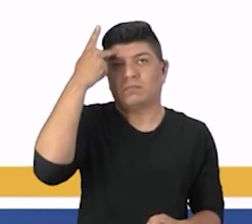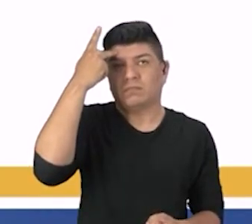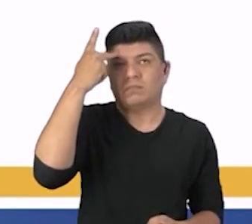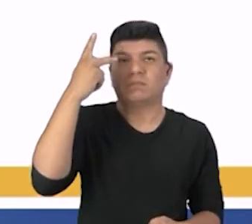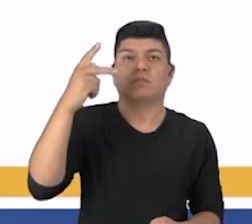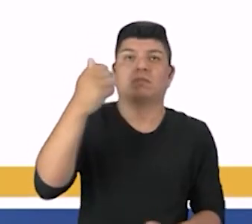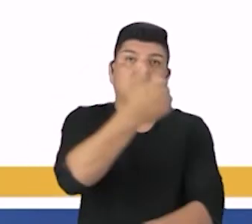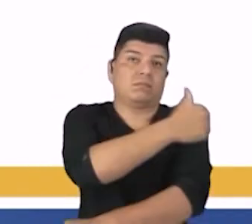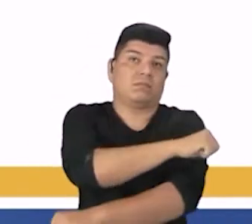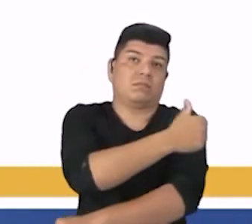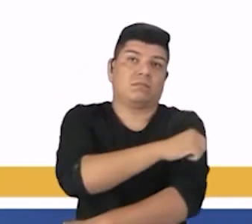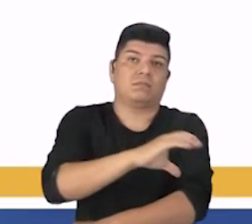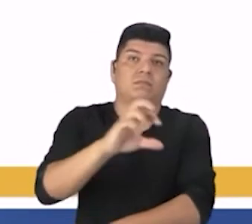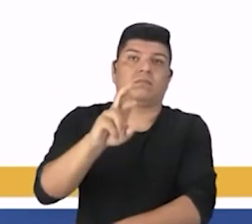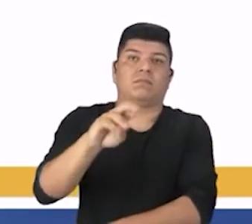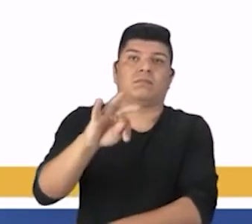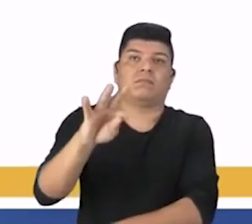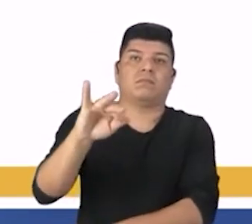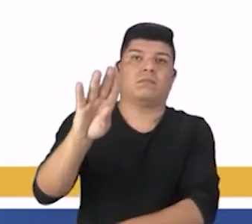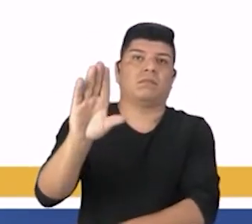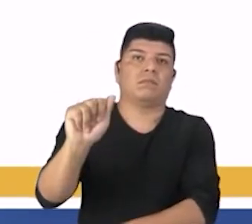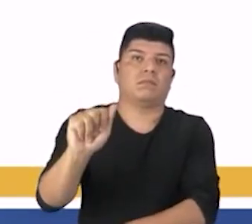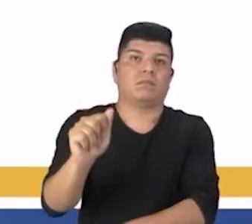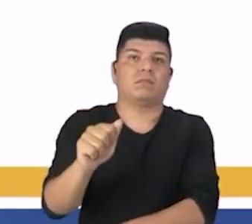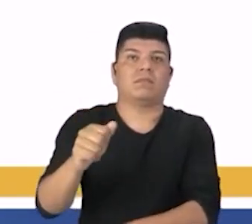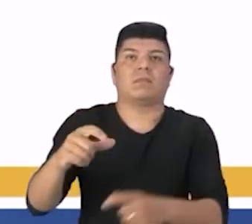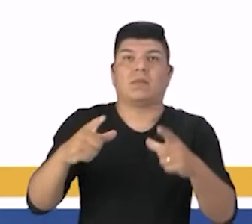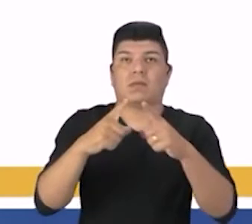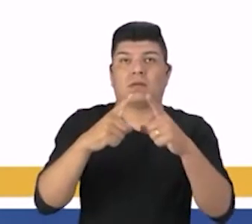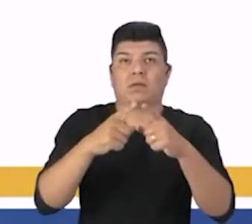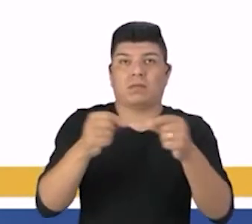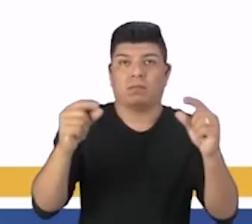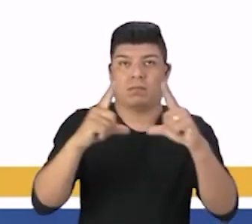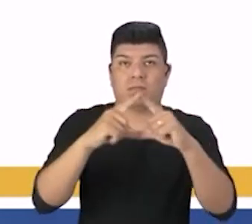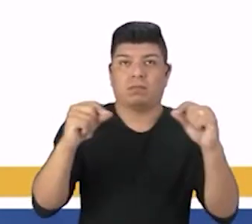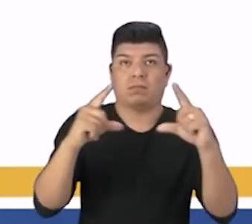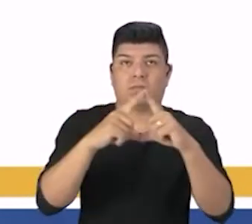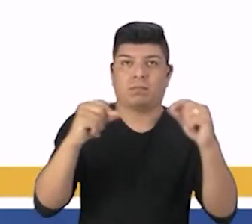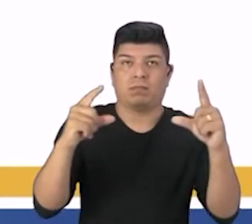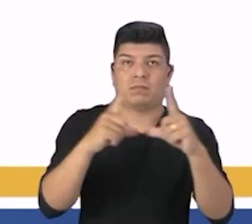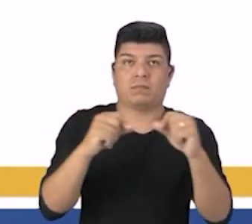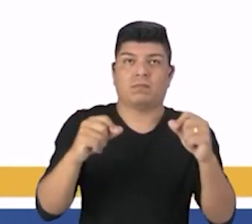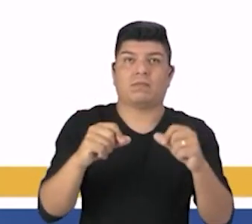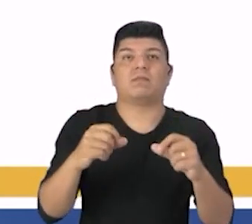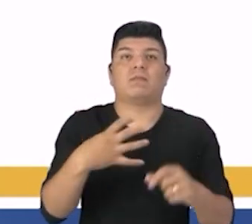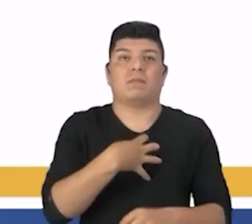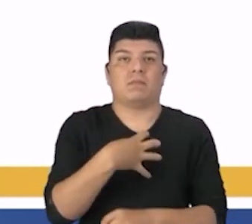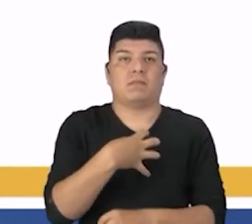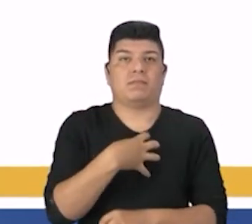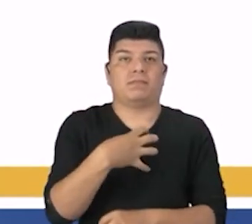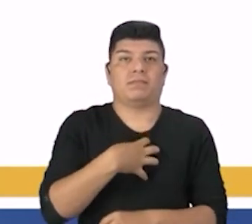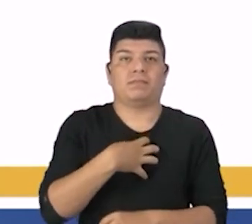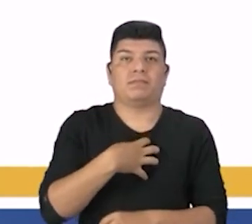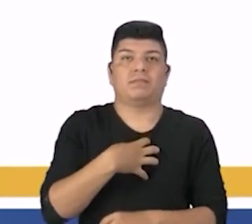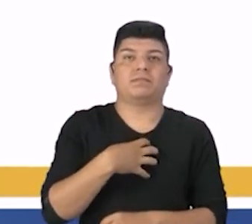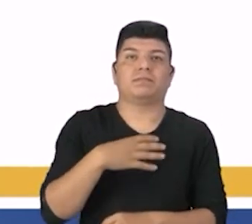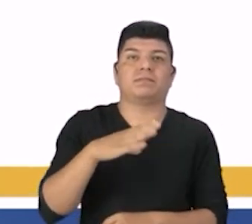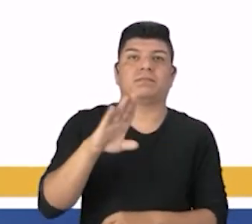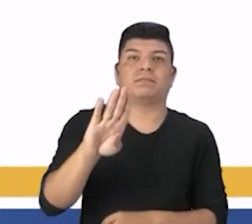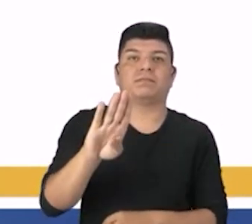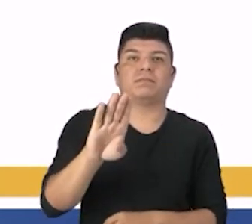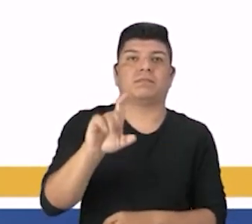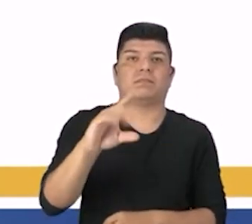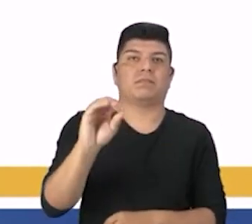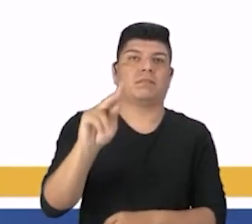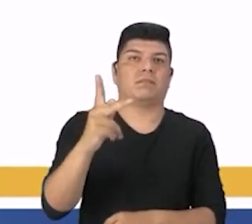posição sem dizer O Pioneiro 126 Curitiba 135 brasileiro é 138 Salvador 147 em